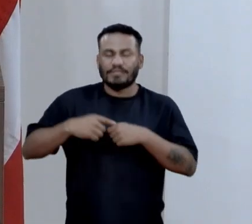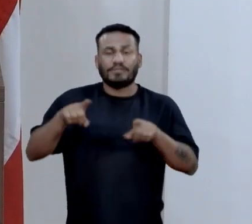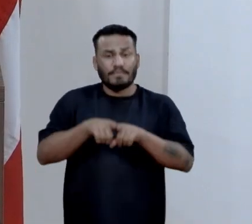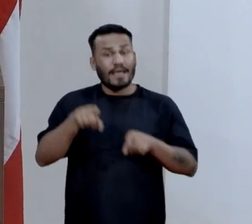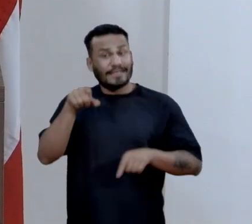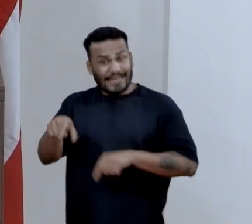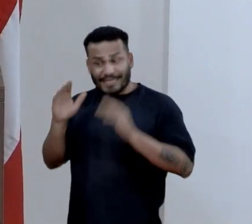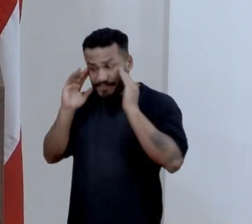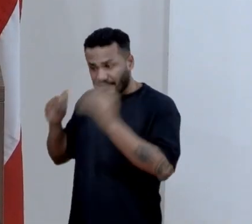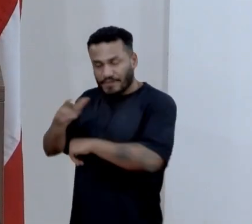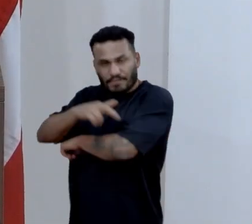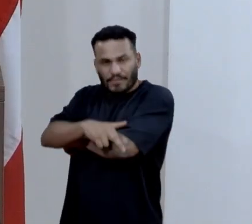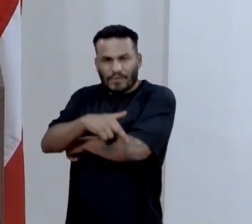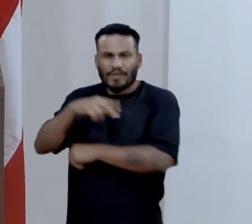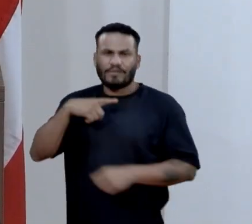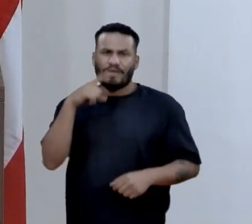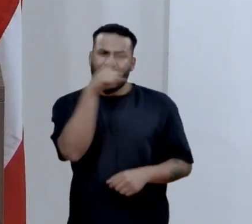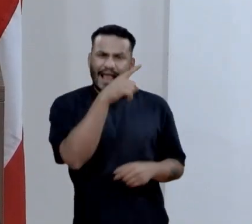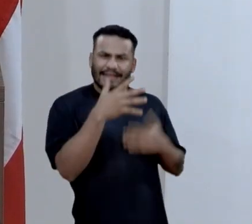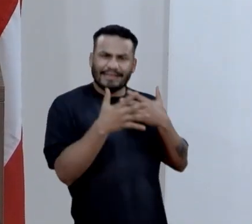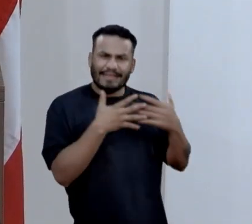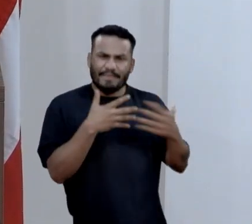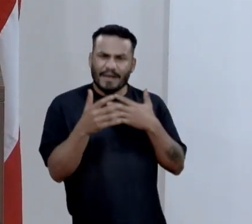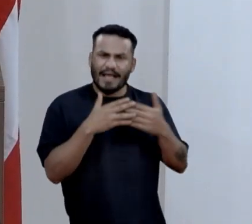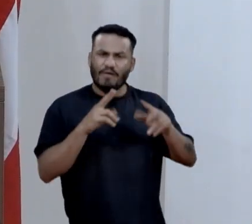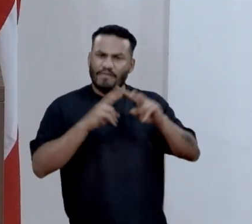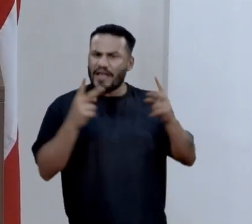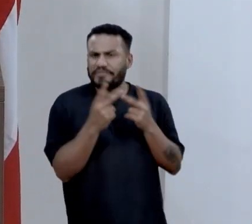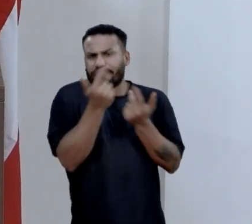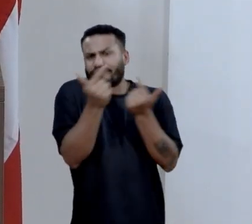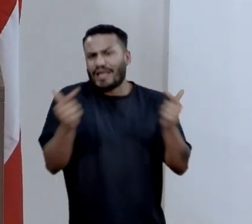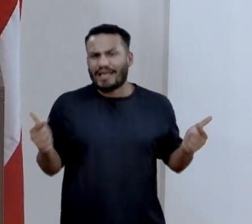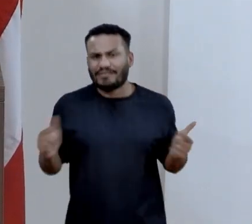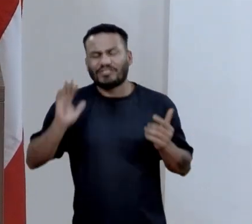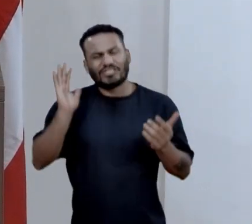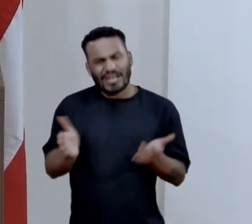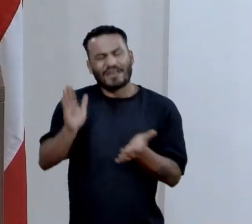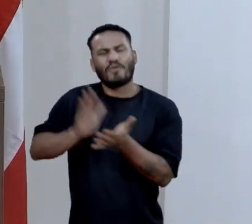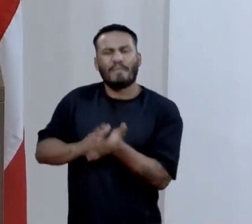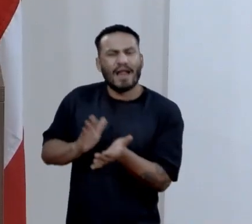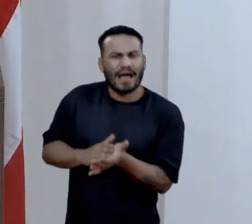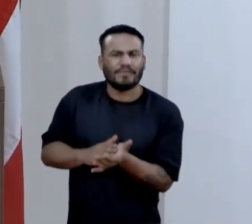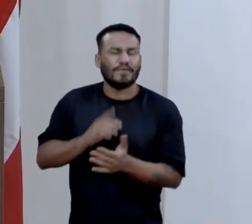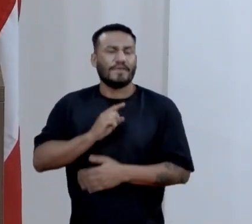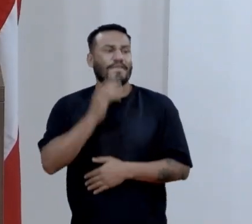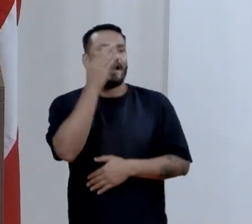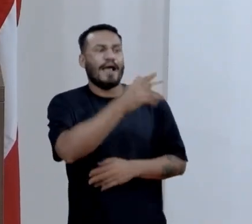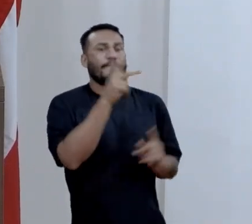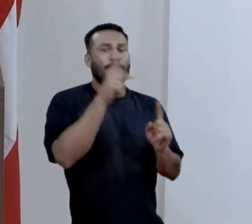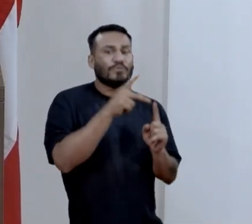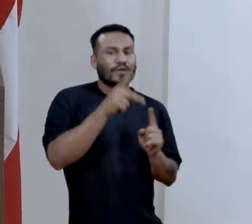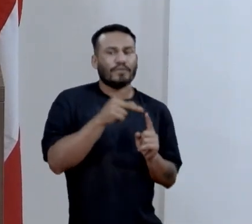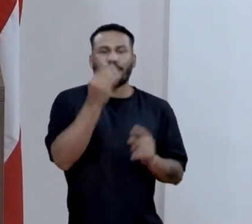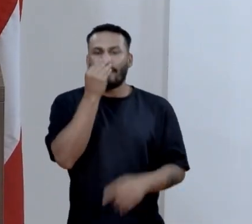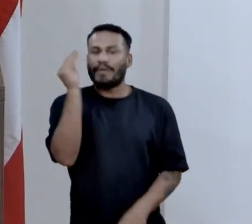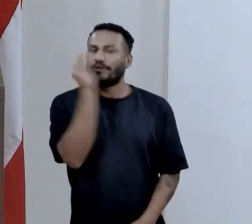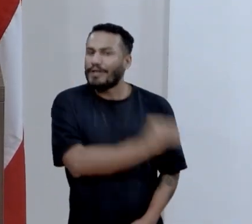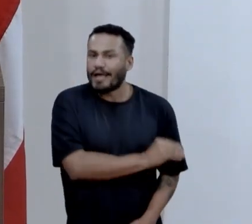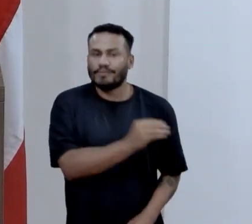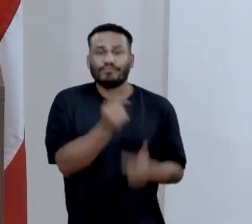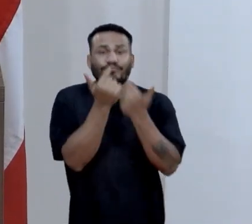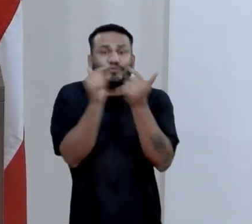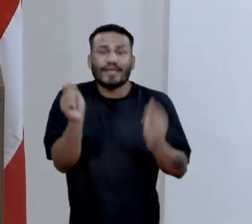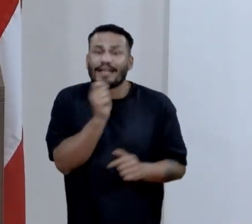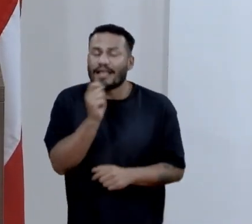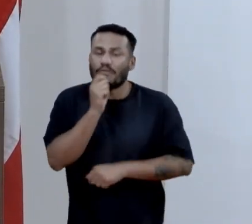do Ramiro. Você vai lá atrás do Terminal da Velha, nem parque mais tem. E olha que foi cobrado, foi falado. Você vai aqui na Ponta Aguda, abandonado. Não tem